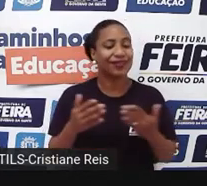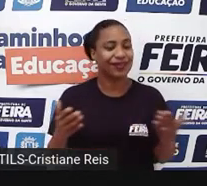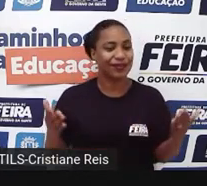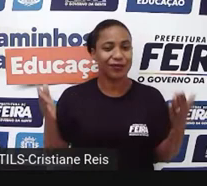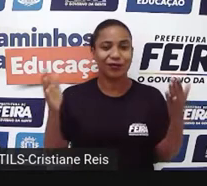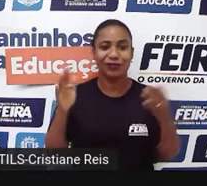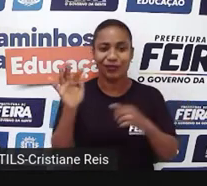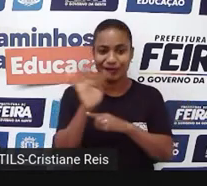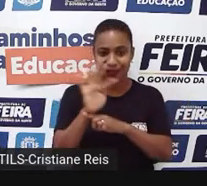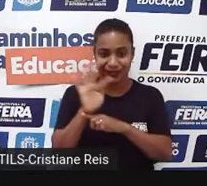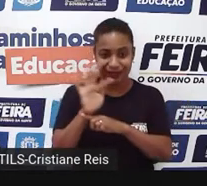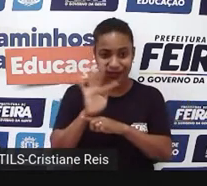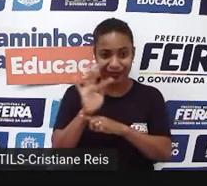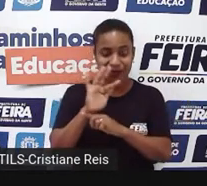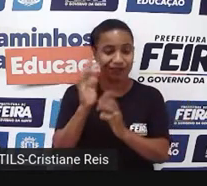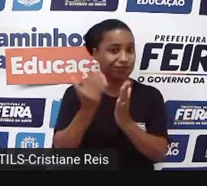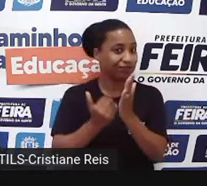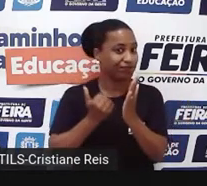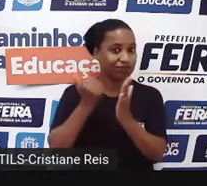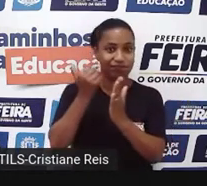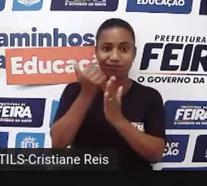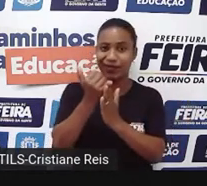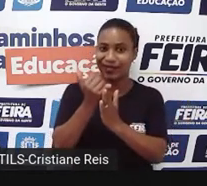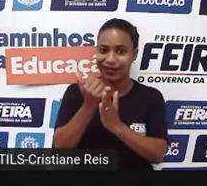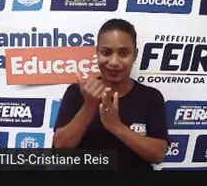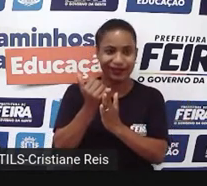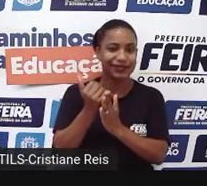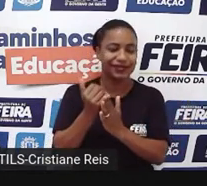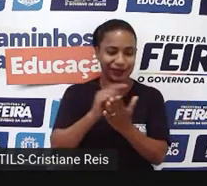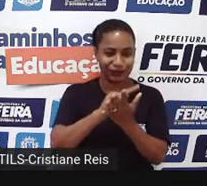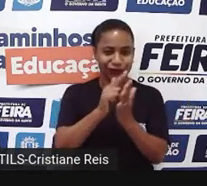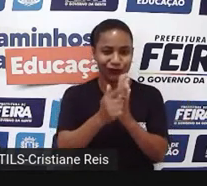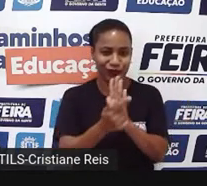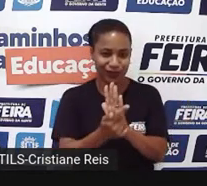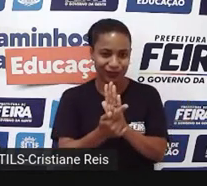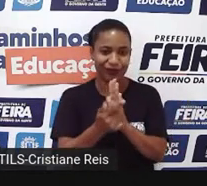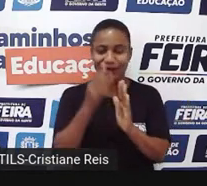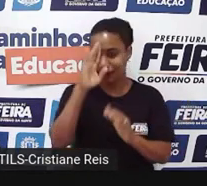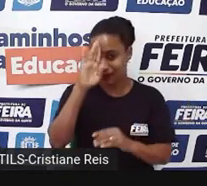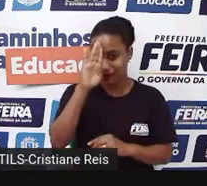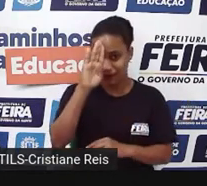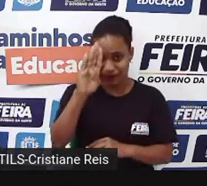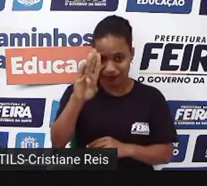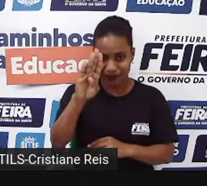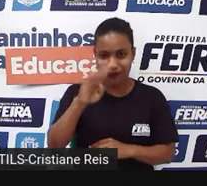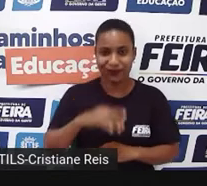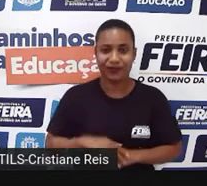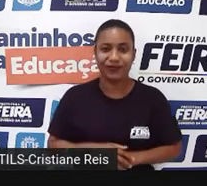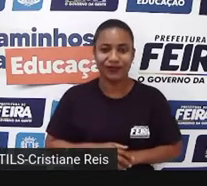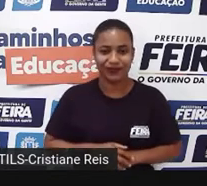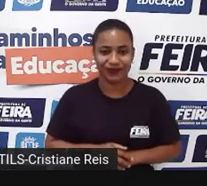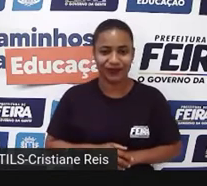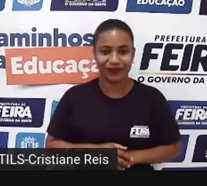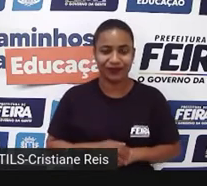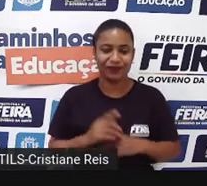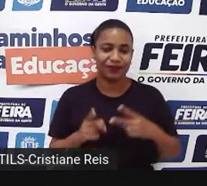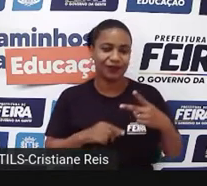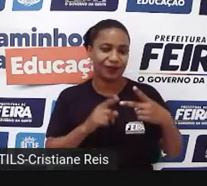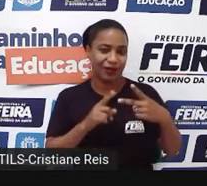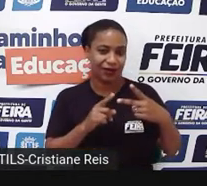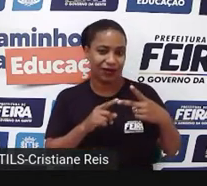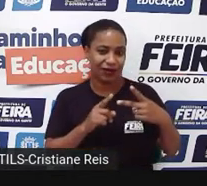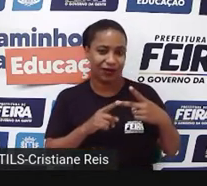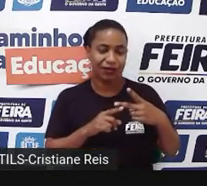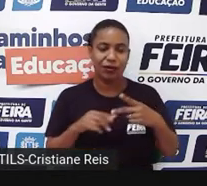cinematográfica do que outros. The Wizard of Oz, O Mágico de Oz, American Musical Fantasy